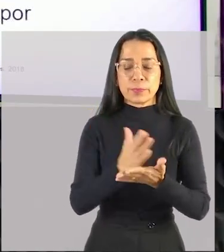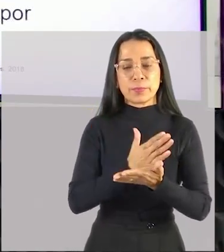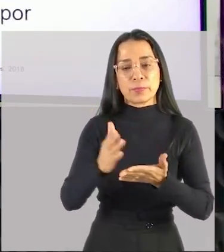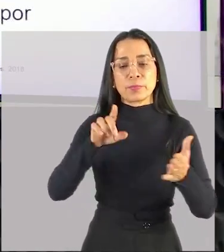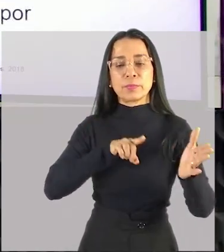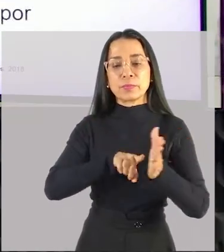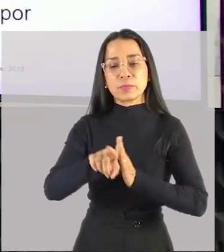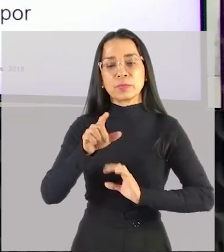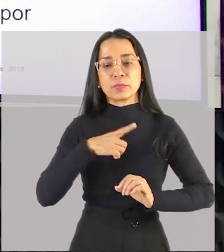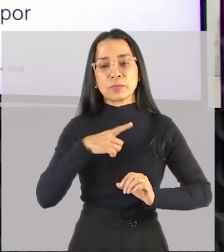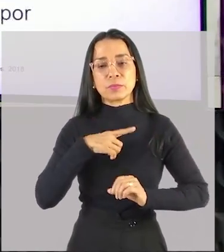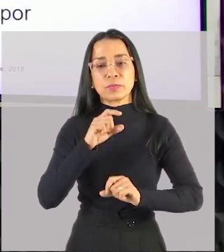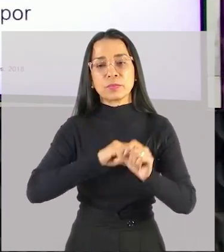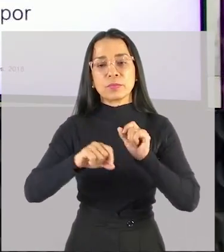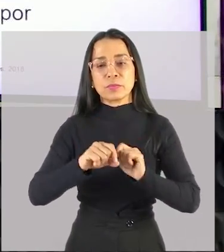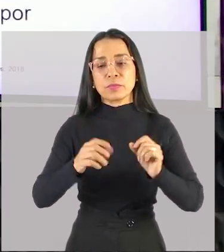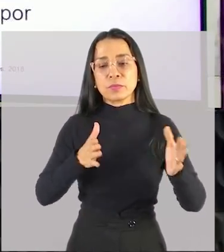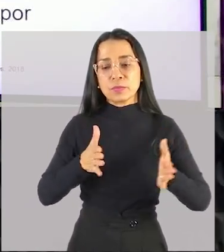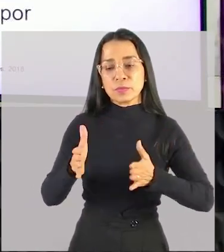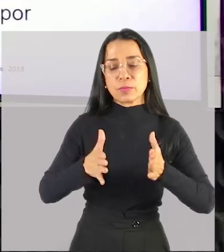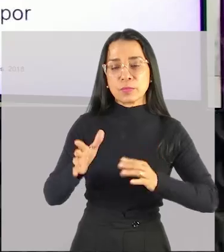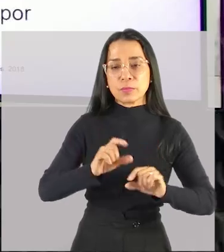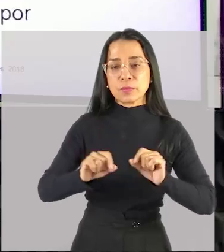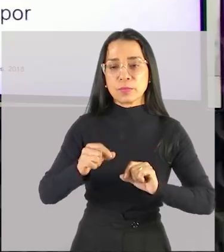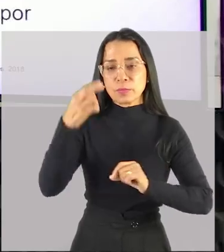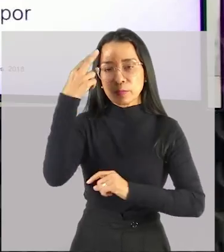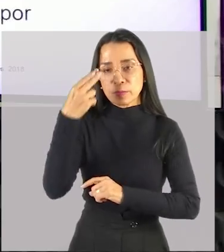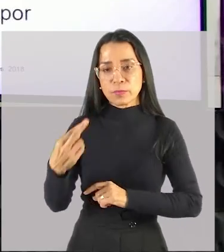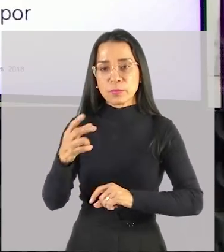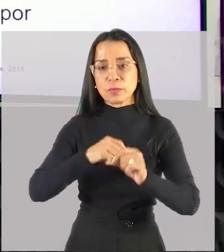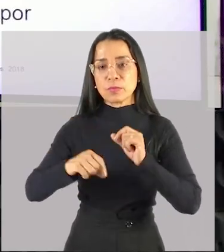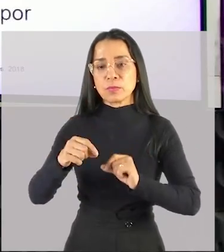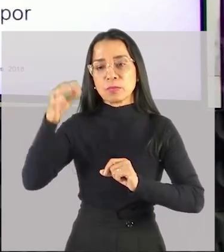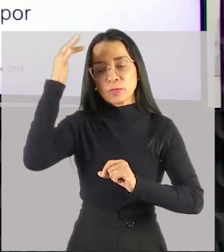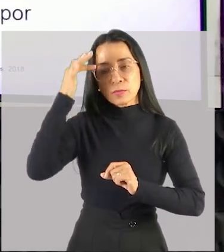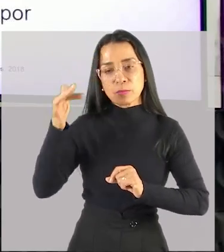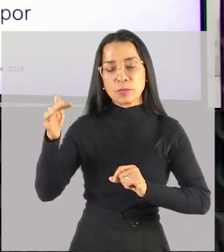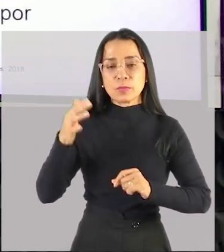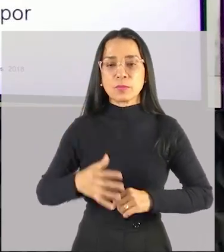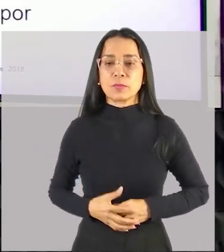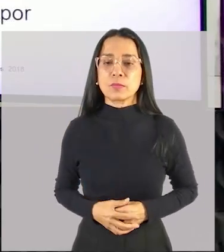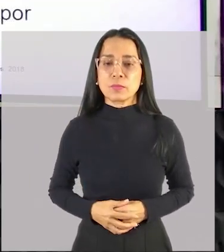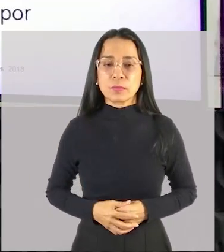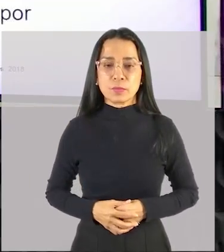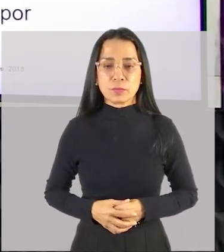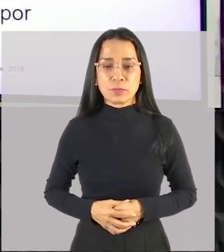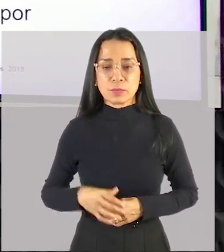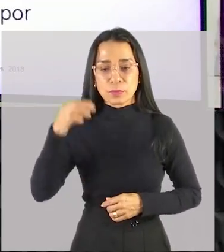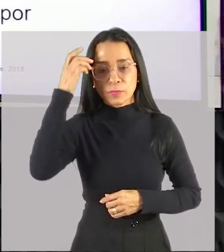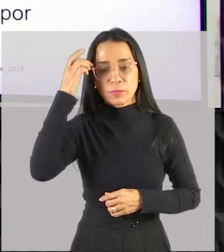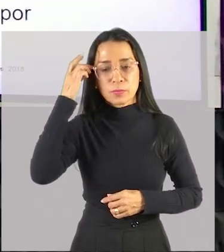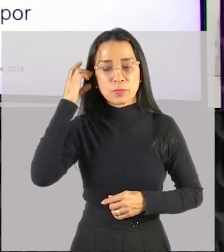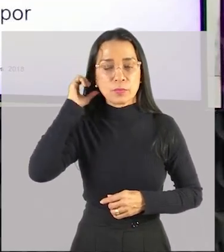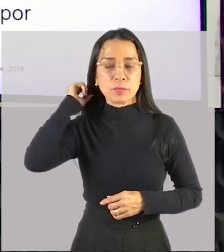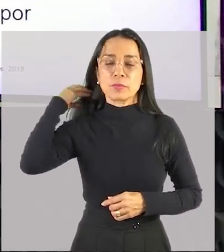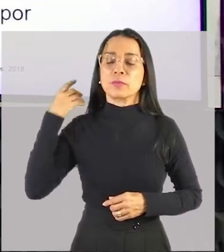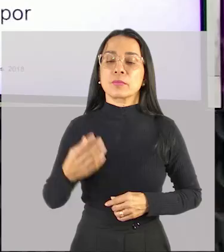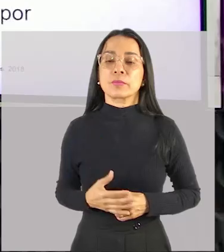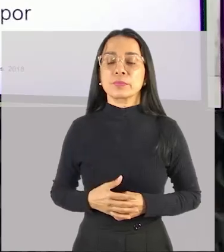questões, né, que envolvem esse período histórico e filosófico. A